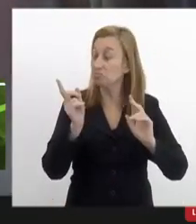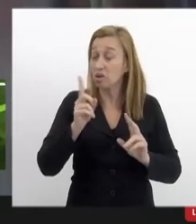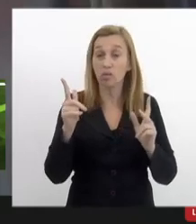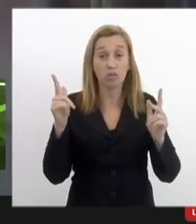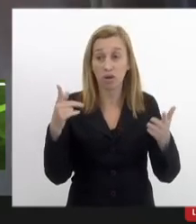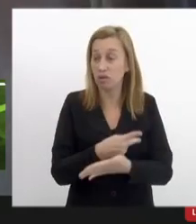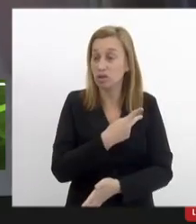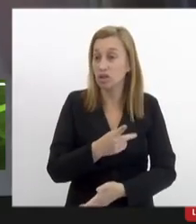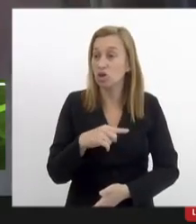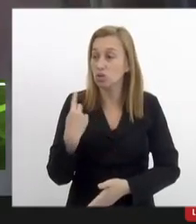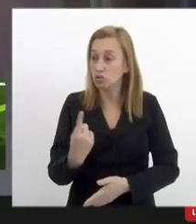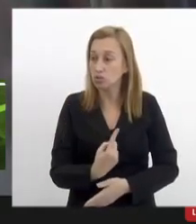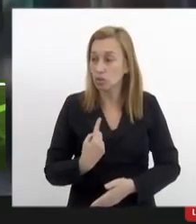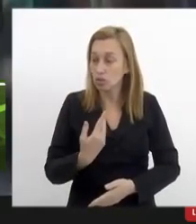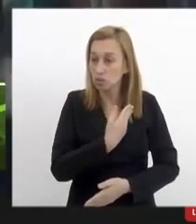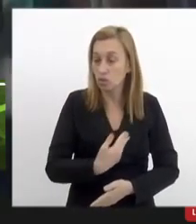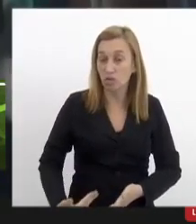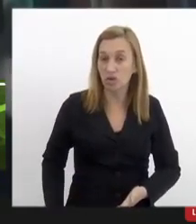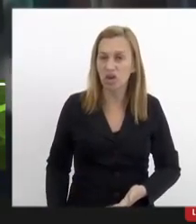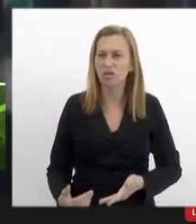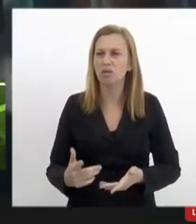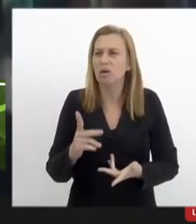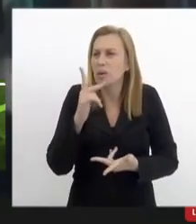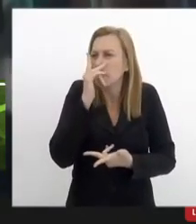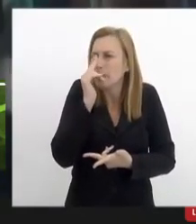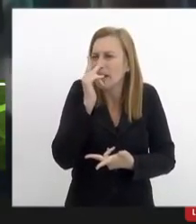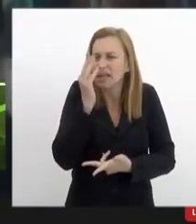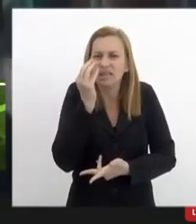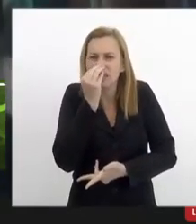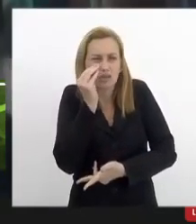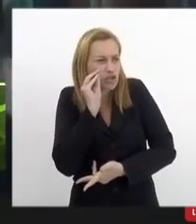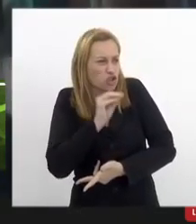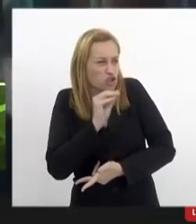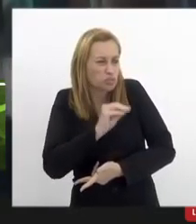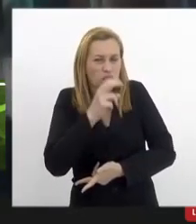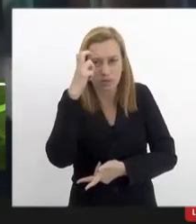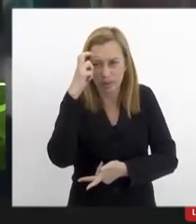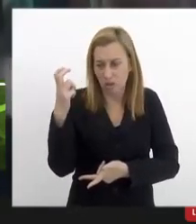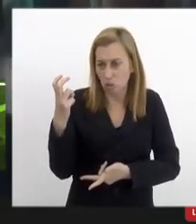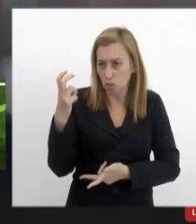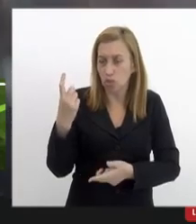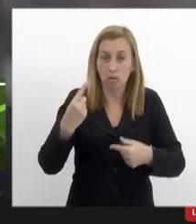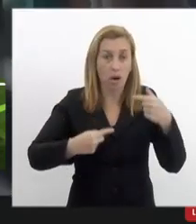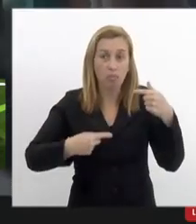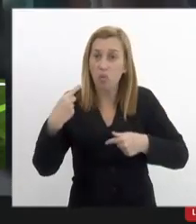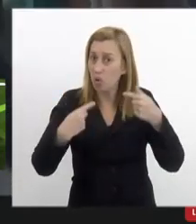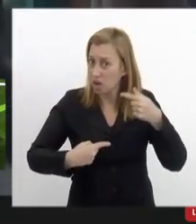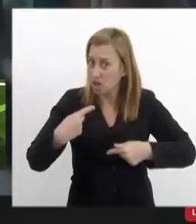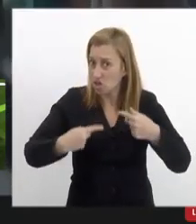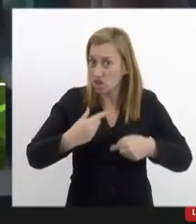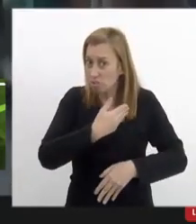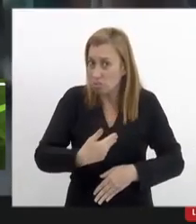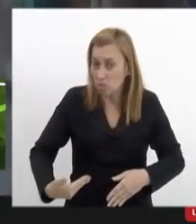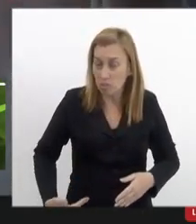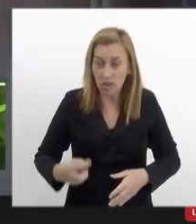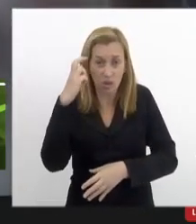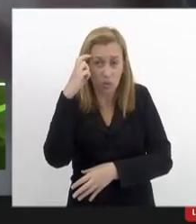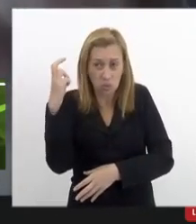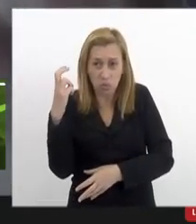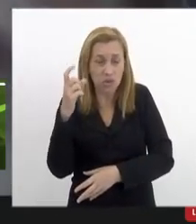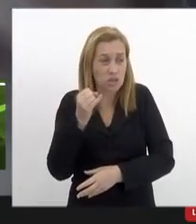governantes, as nossas elites, parece que têm um certo desprezo pela cultura. A política pública da cultura,